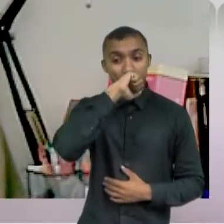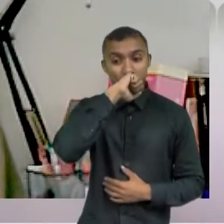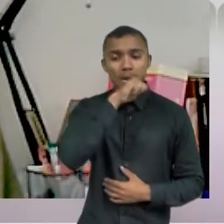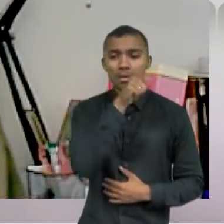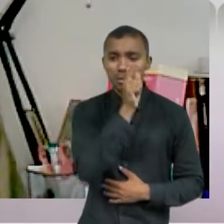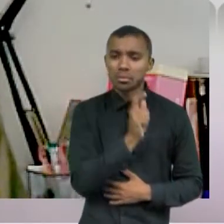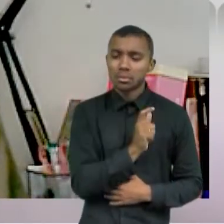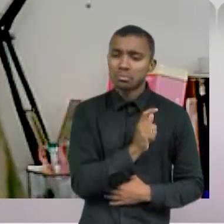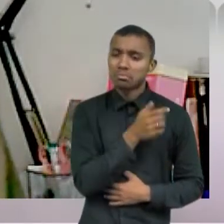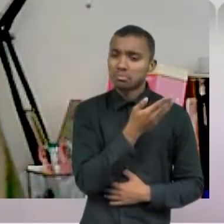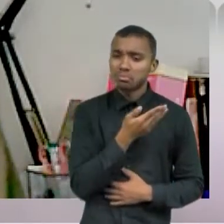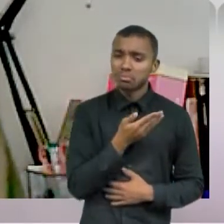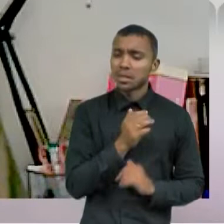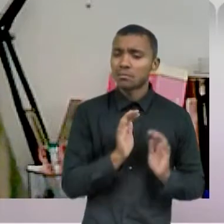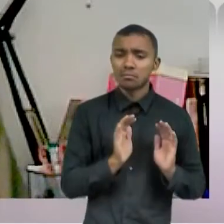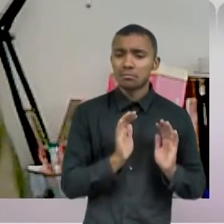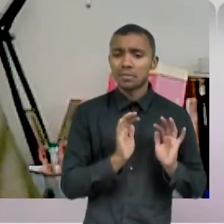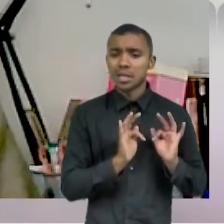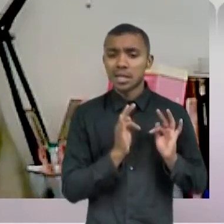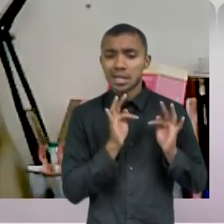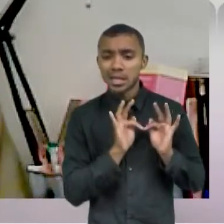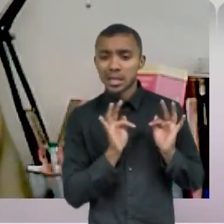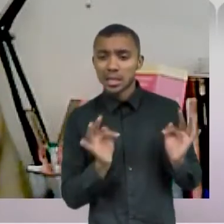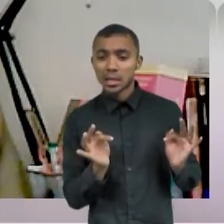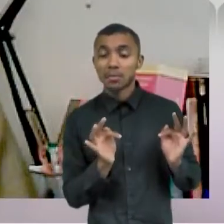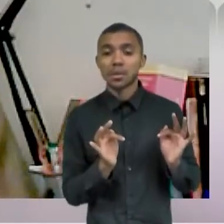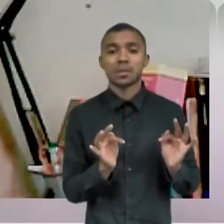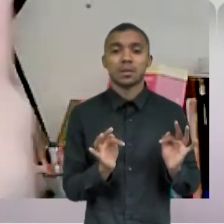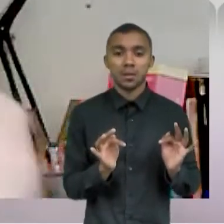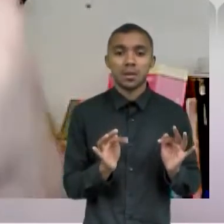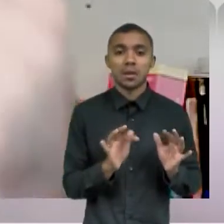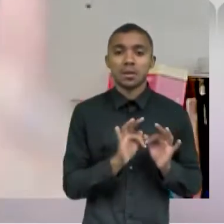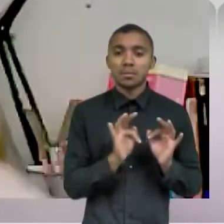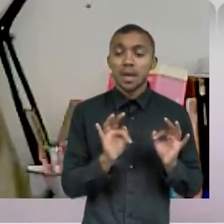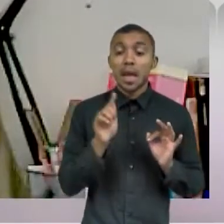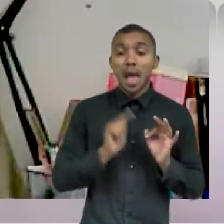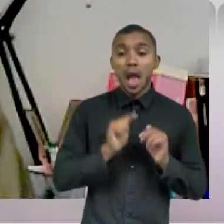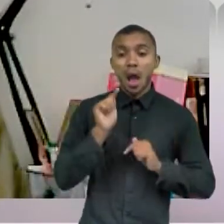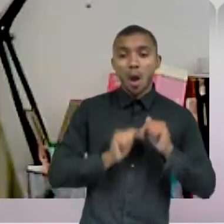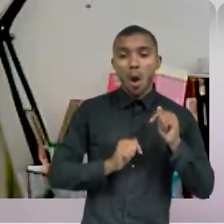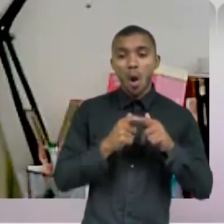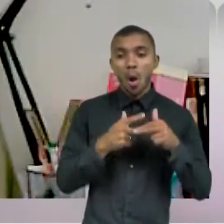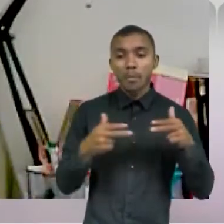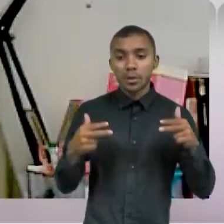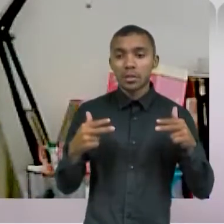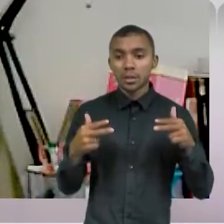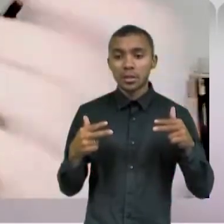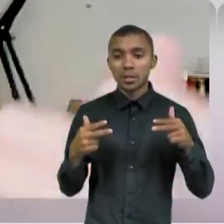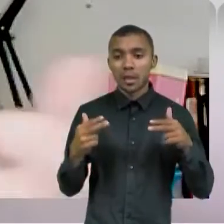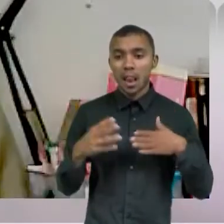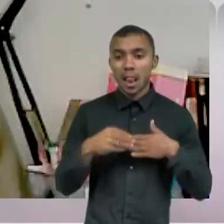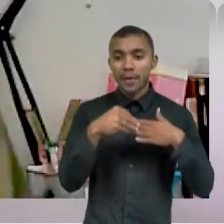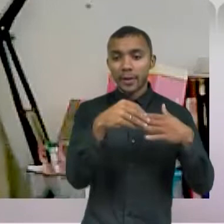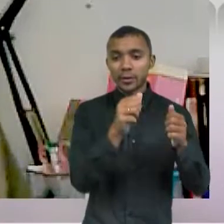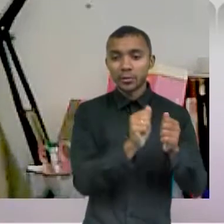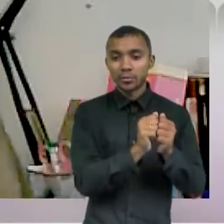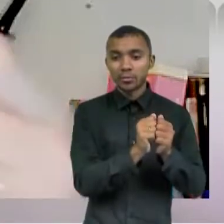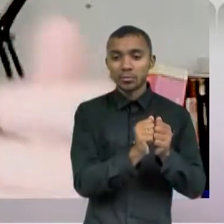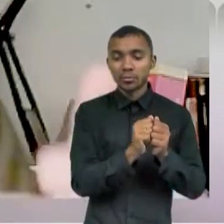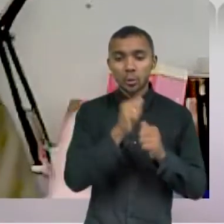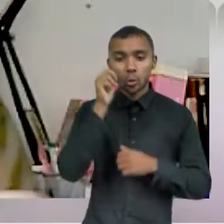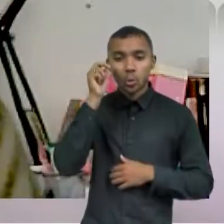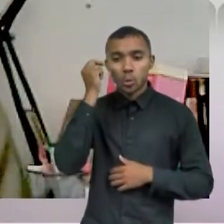também um homem simples que colocava mercadorias em cima do lombo de jumento para vender